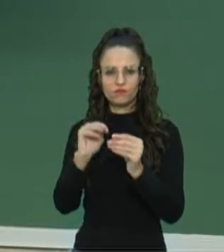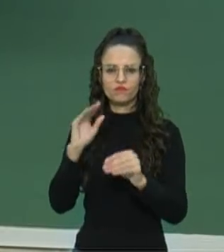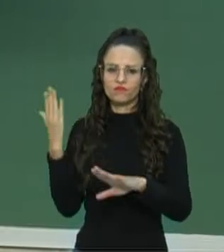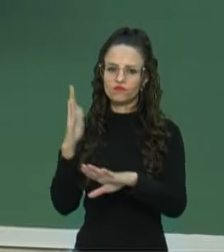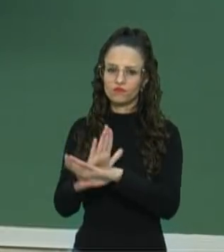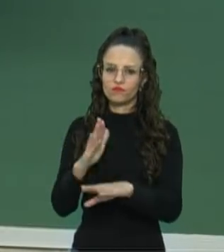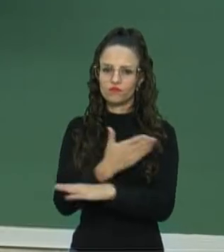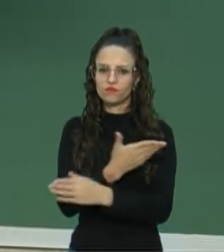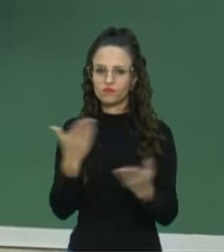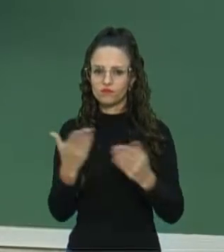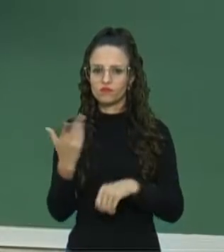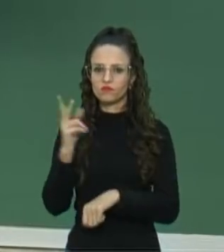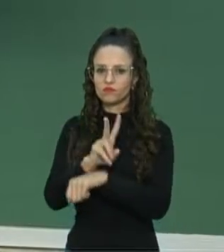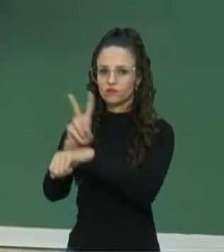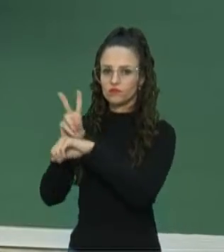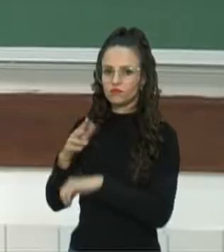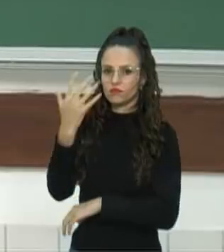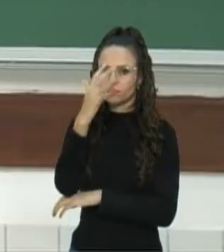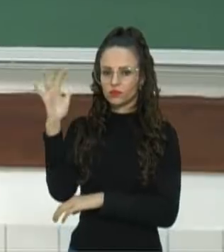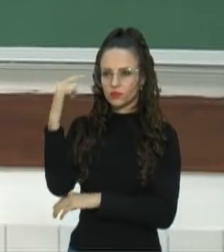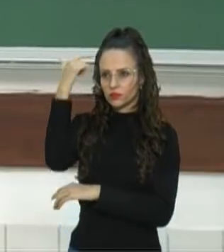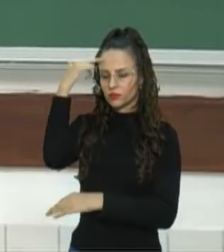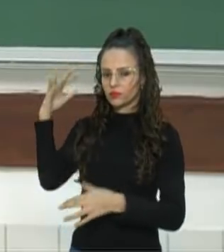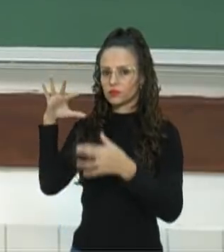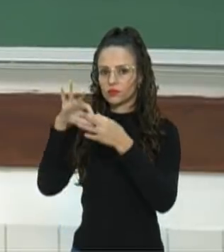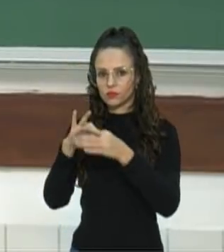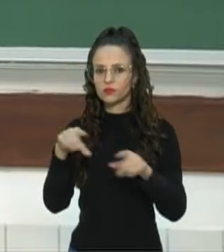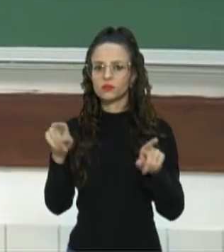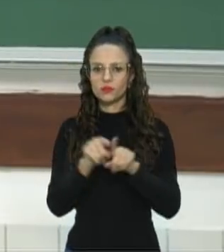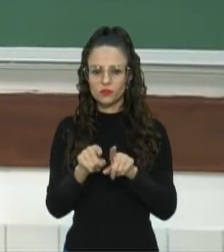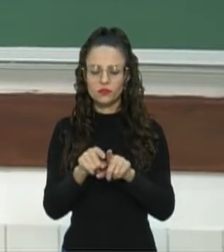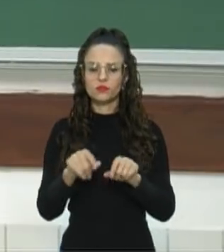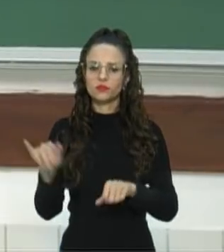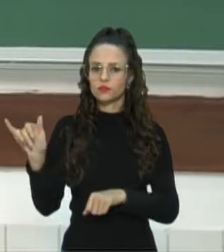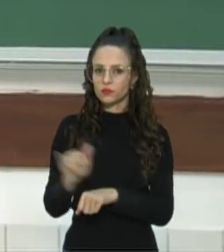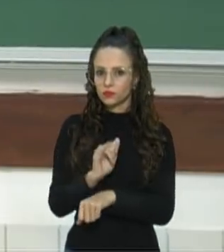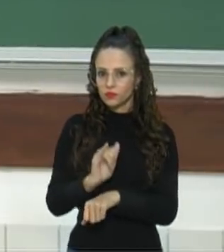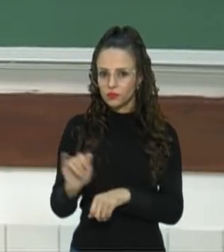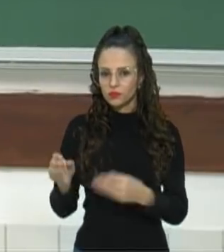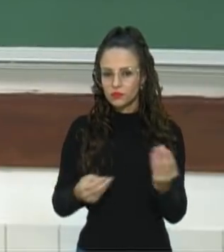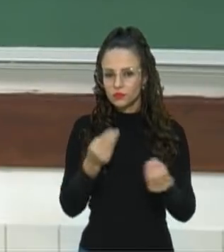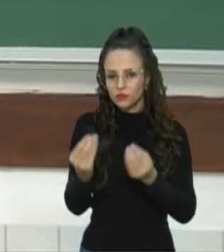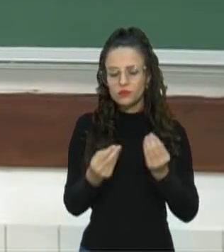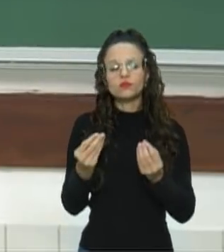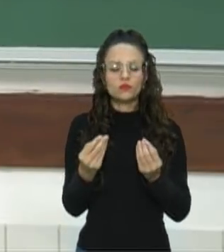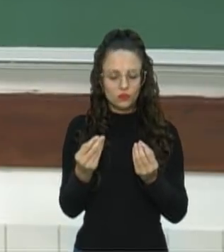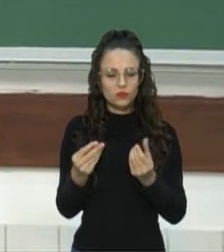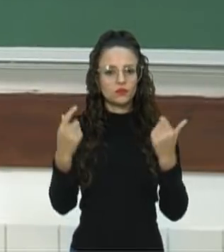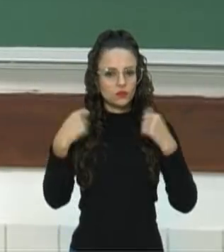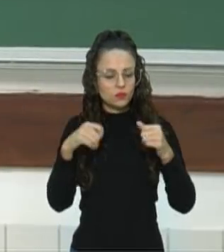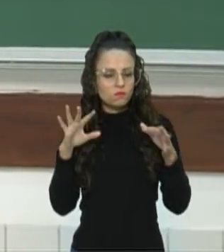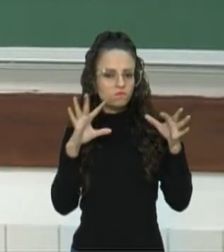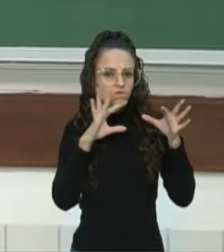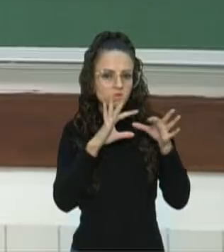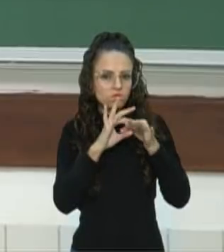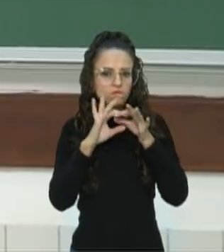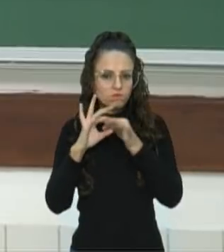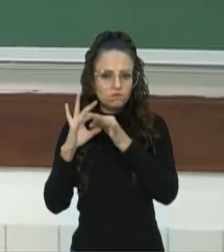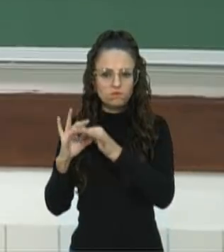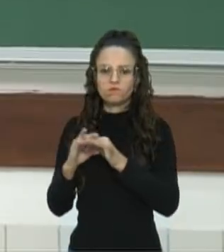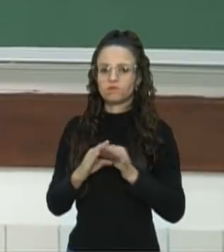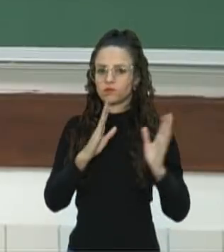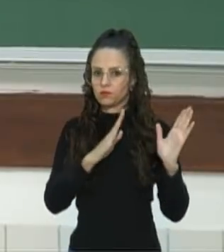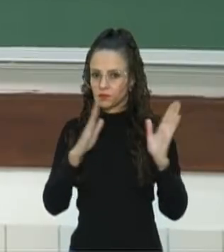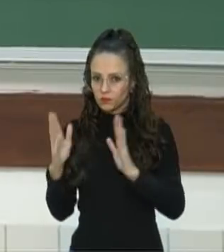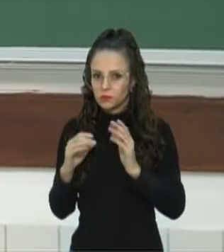utilizando-se bastante da sua mente, do seu pensamento. Então, o pensamento, as estratégias desenvolvidas têm que ser realizadas durante a